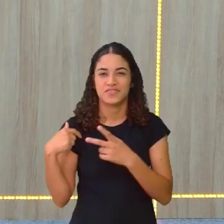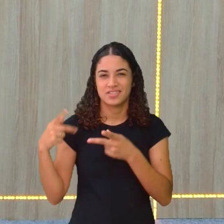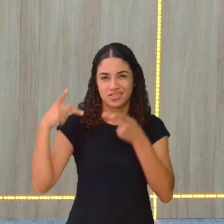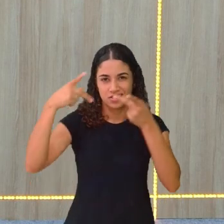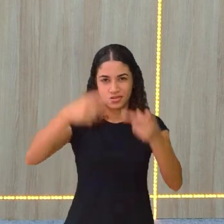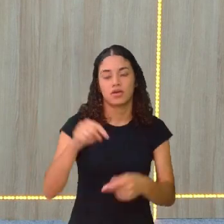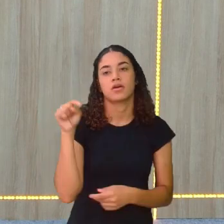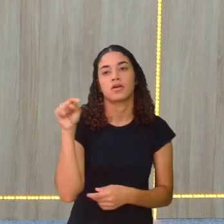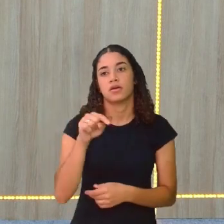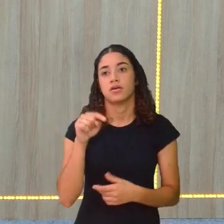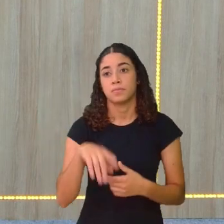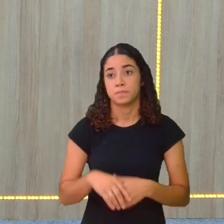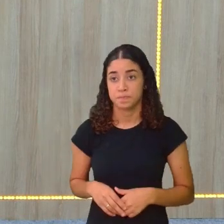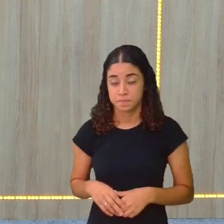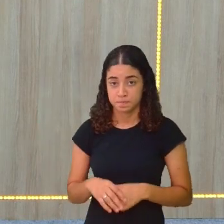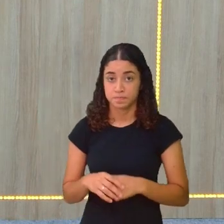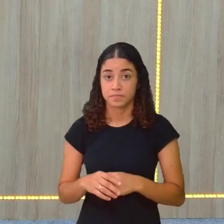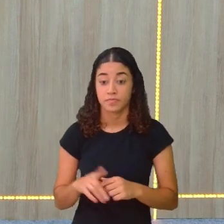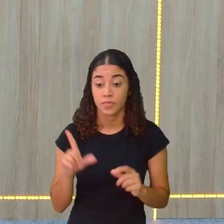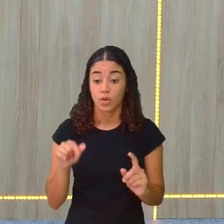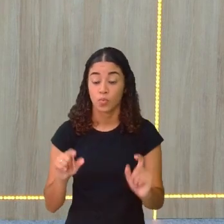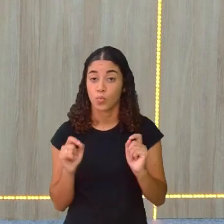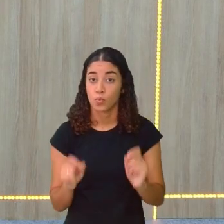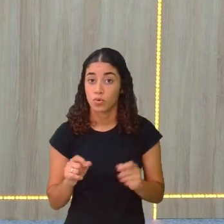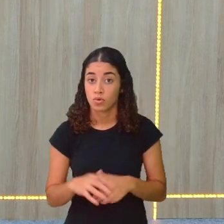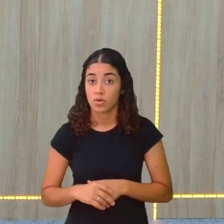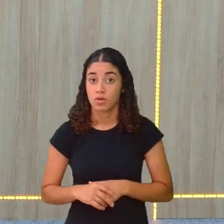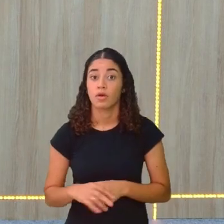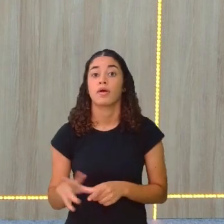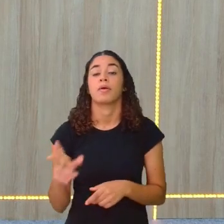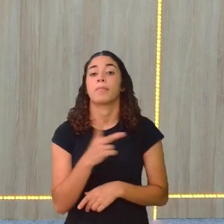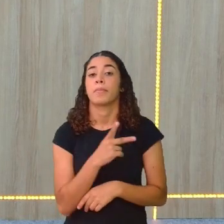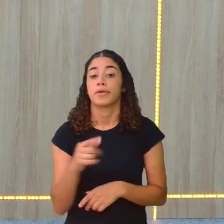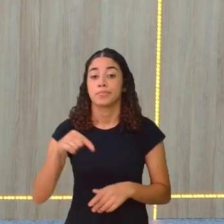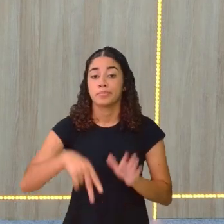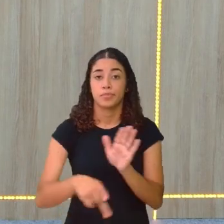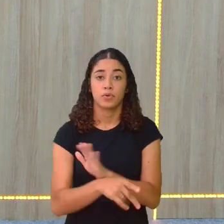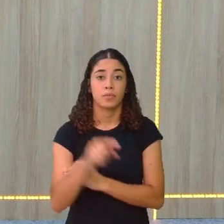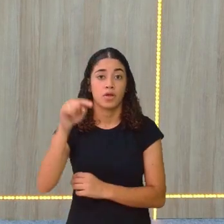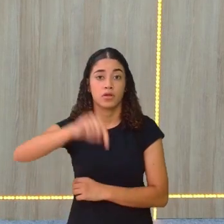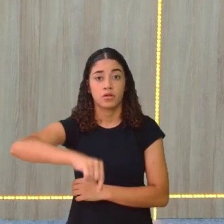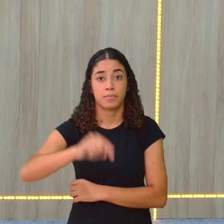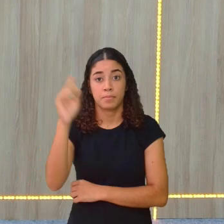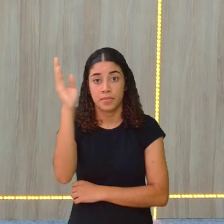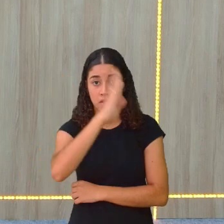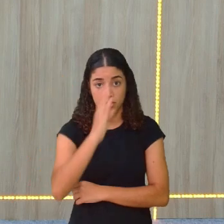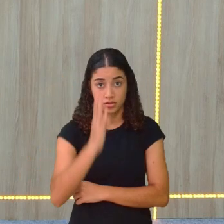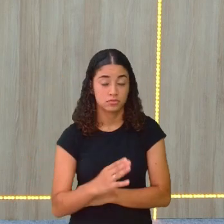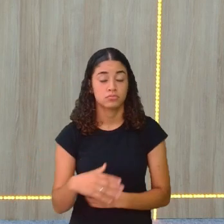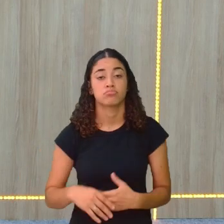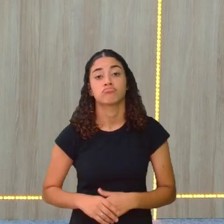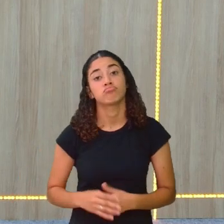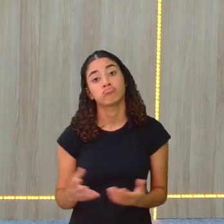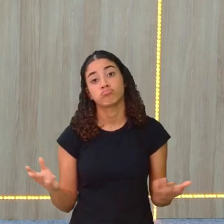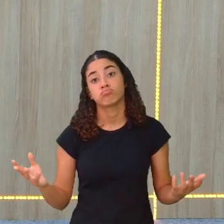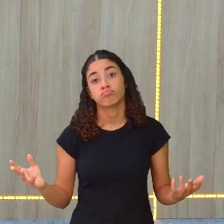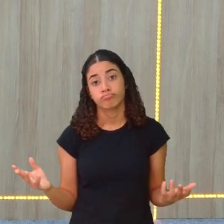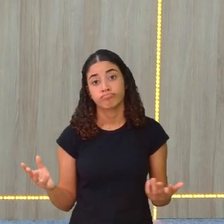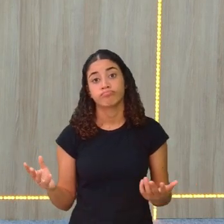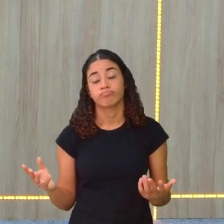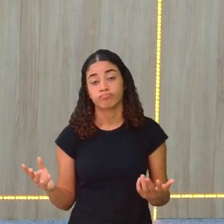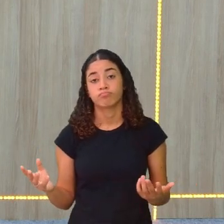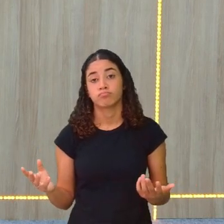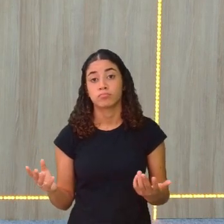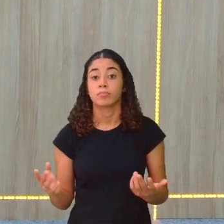né, que é considerada a padroeira do Brasil. Então, nesse sentido, a gente tem a prática,